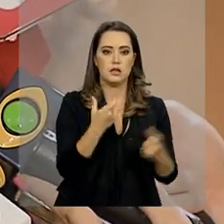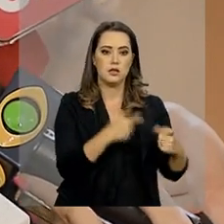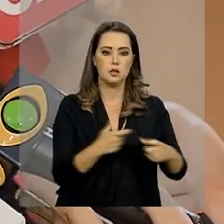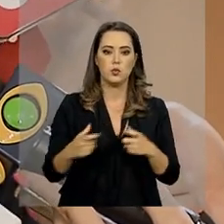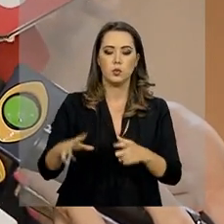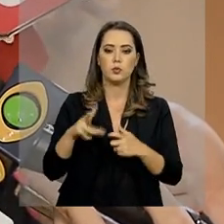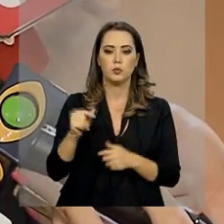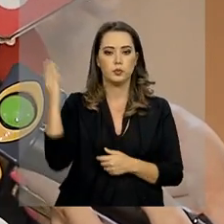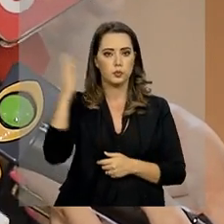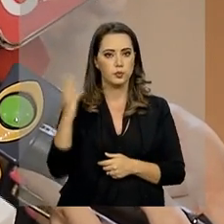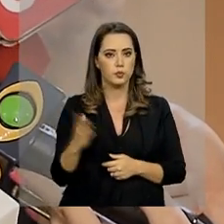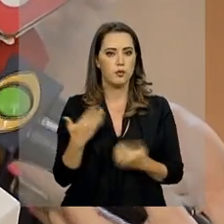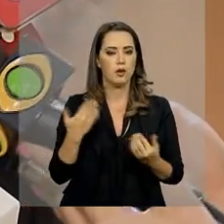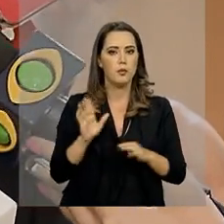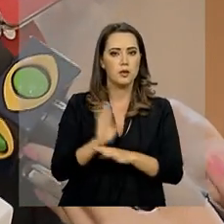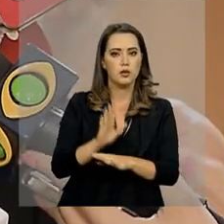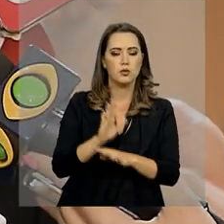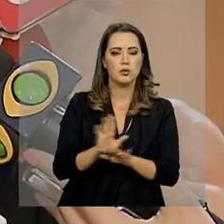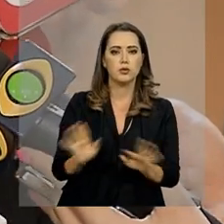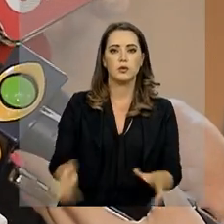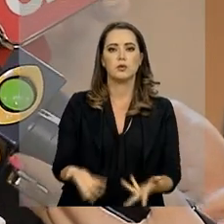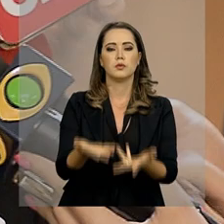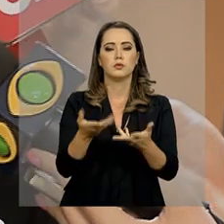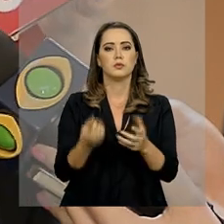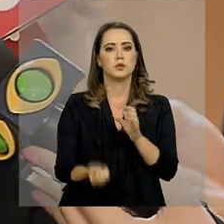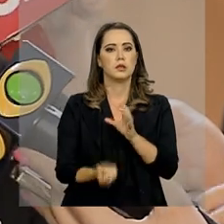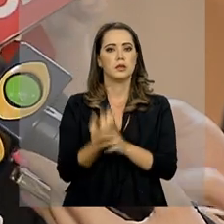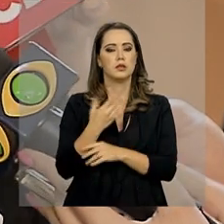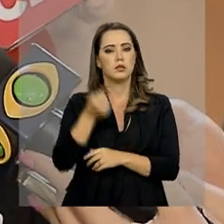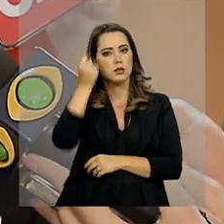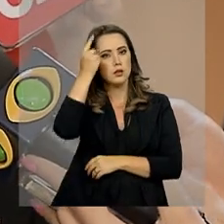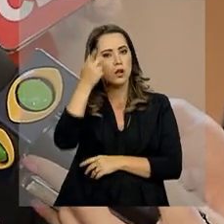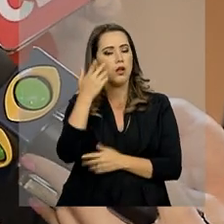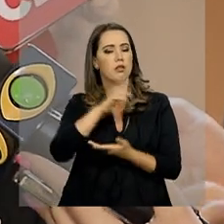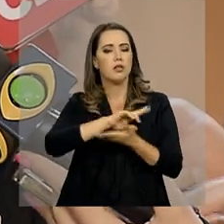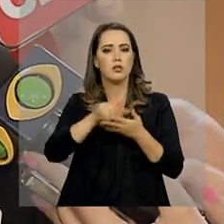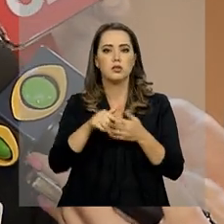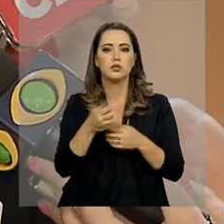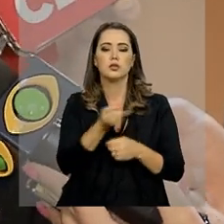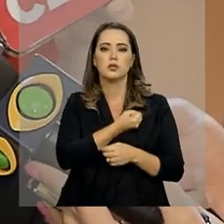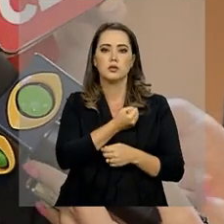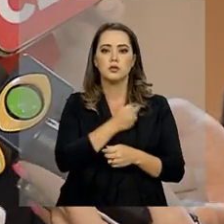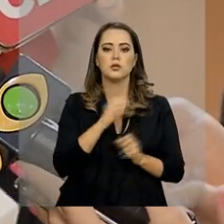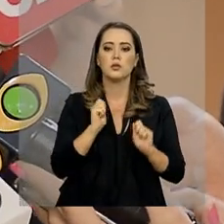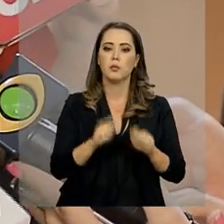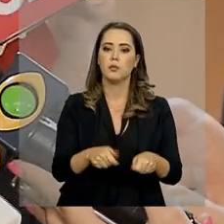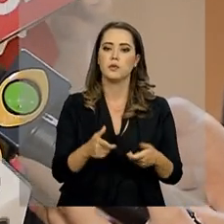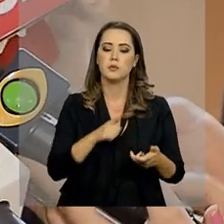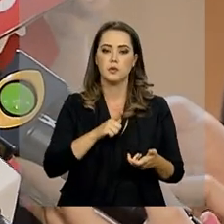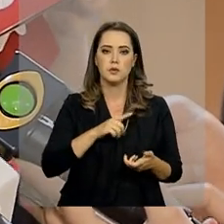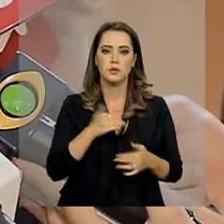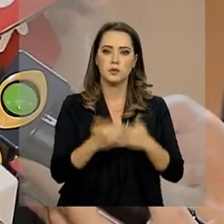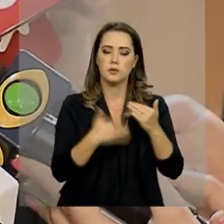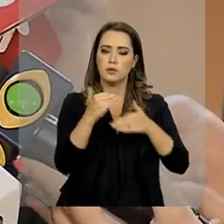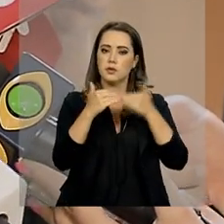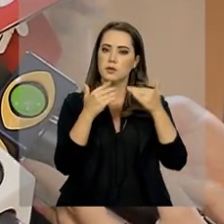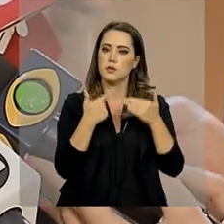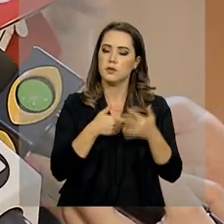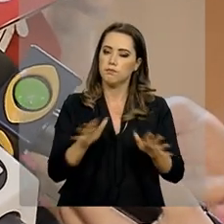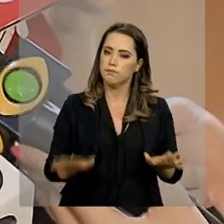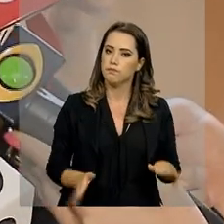auxiliar na produção de informações de inteligência de dados que permitam a crescer